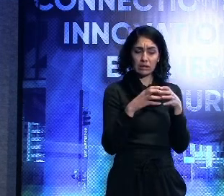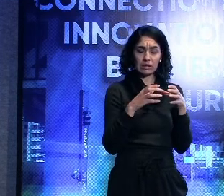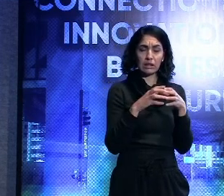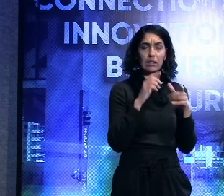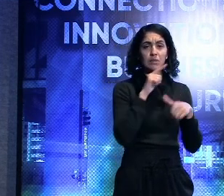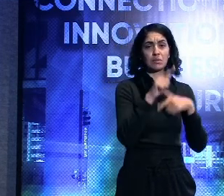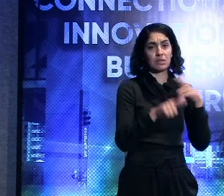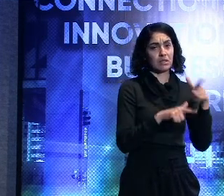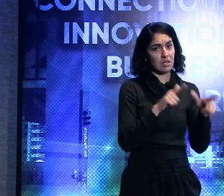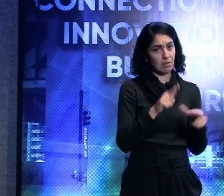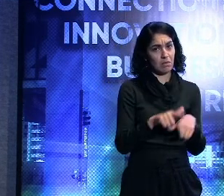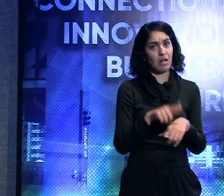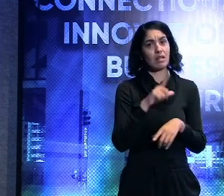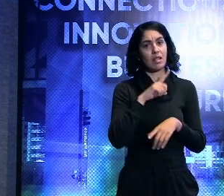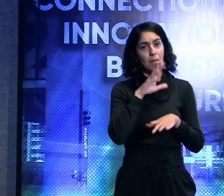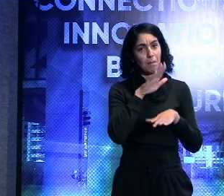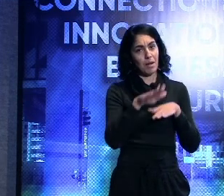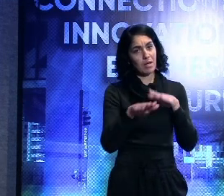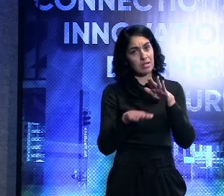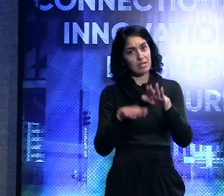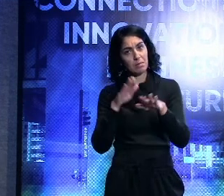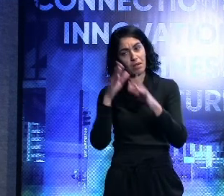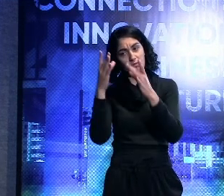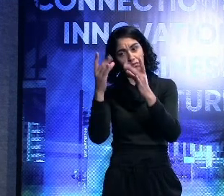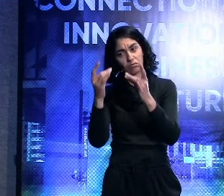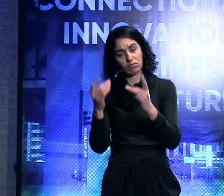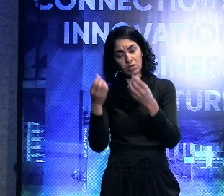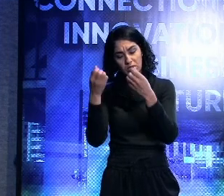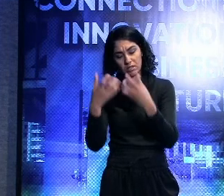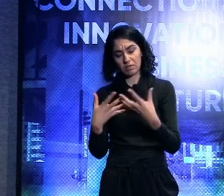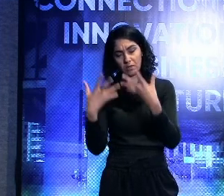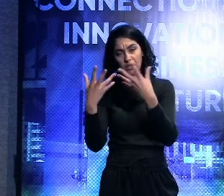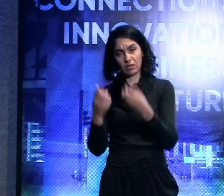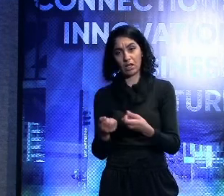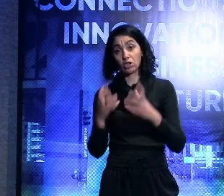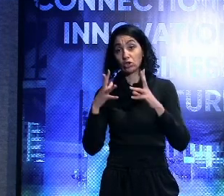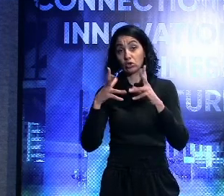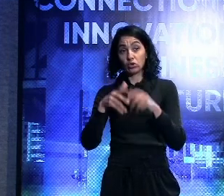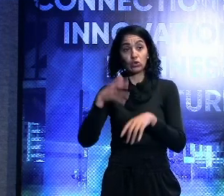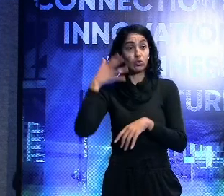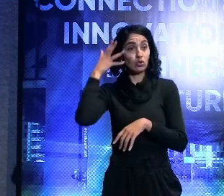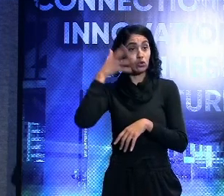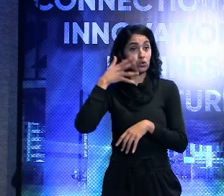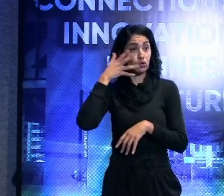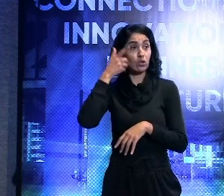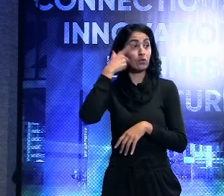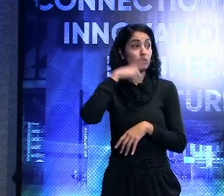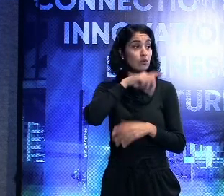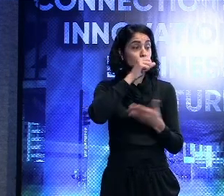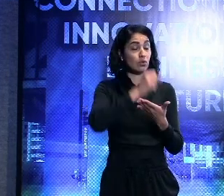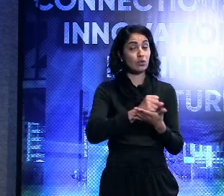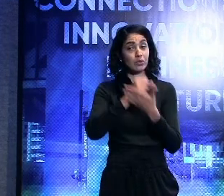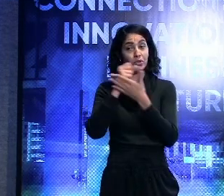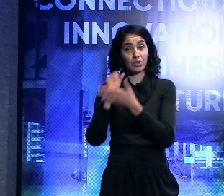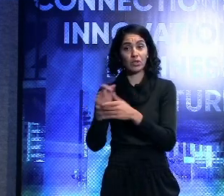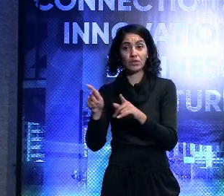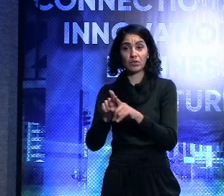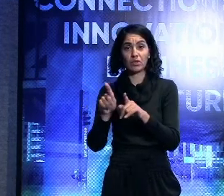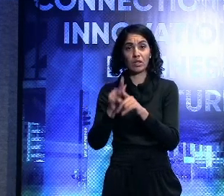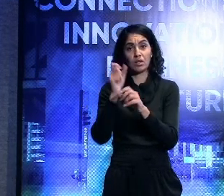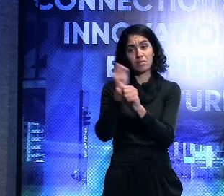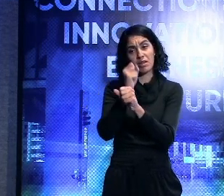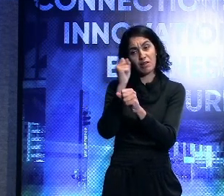tem passo a passo de tudo que a gente conversou aqui com vocês. E aí vocês vão conseguir ajudar a gente também a construir isso.